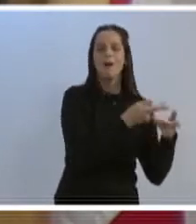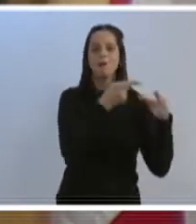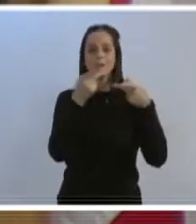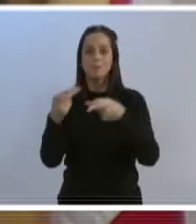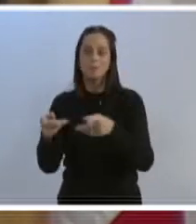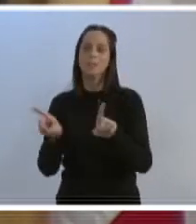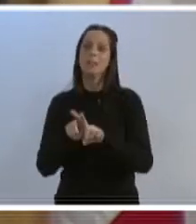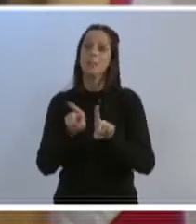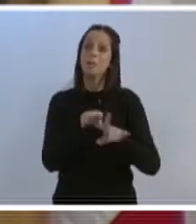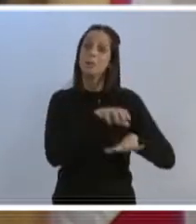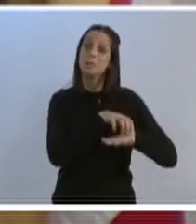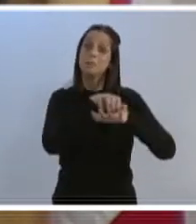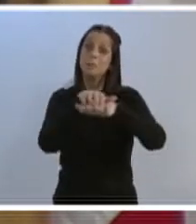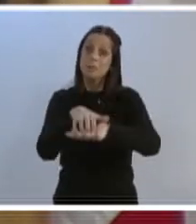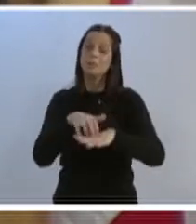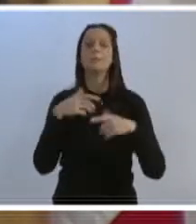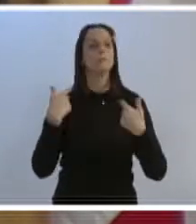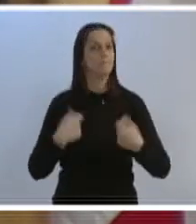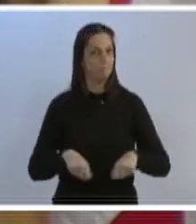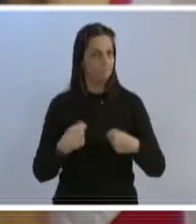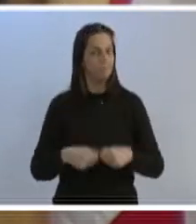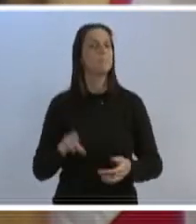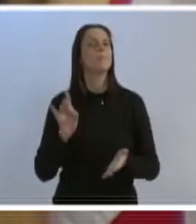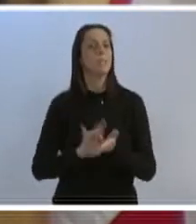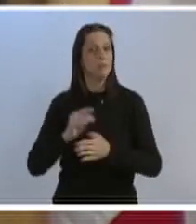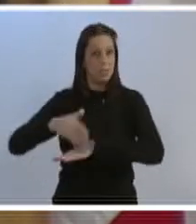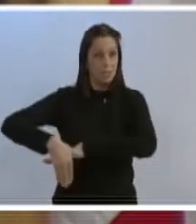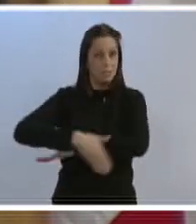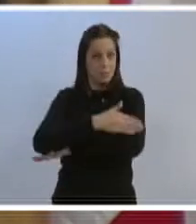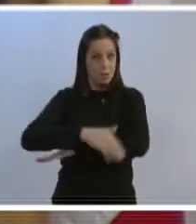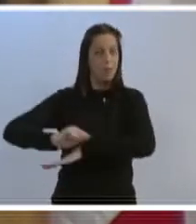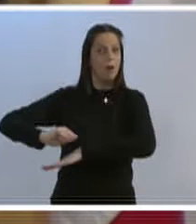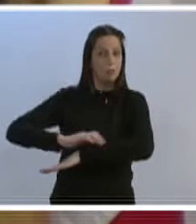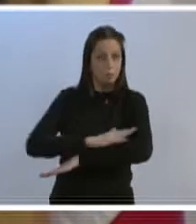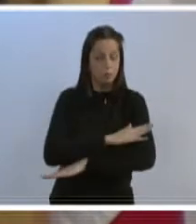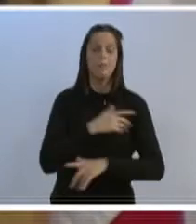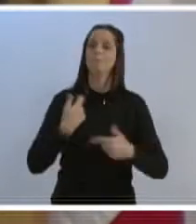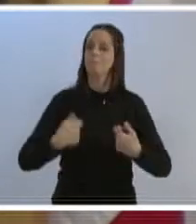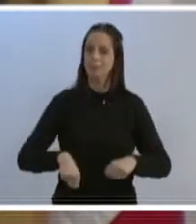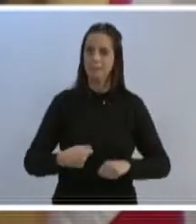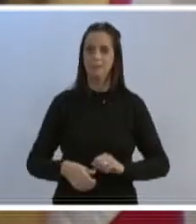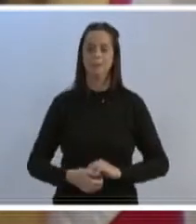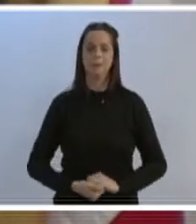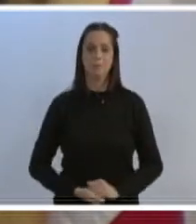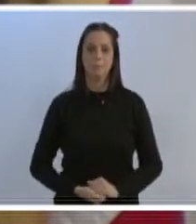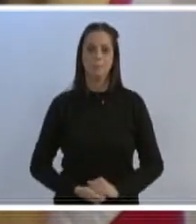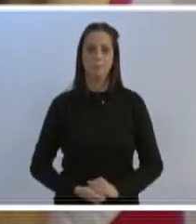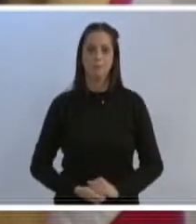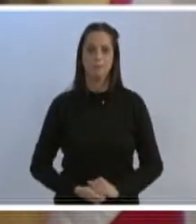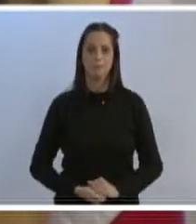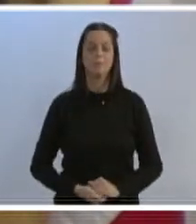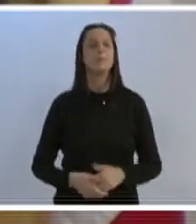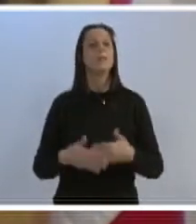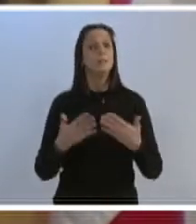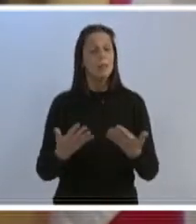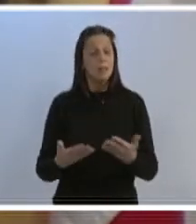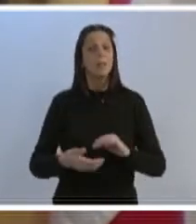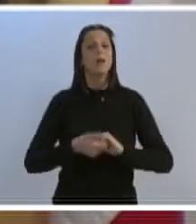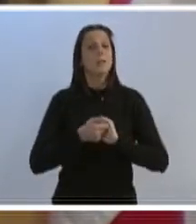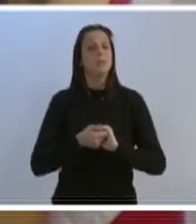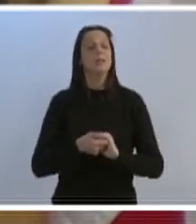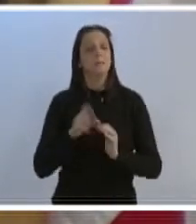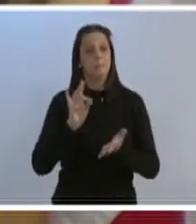e precisamos que essa via também seja pavimentada mas eu quero aqui parabenizar o prefeito